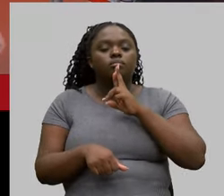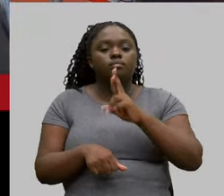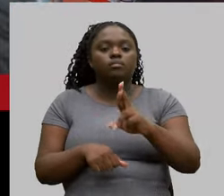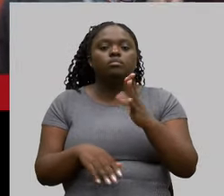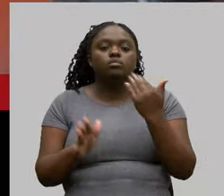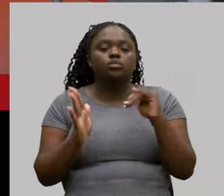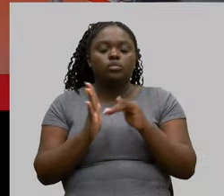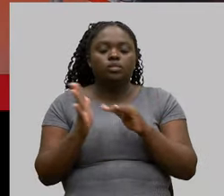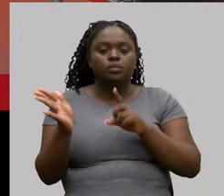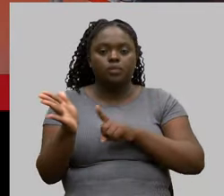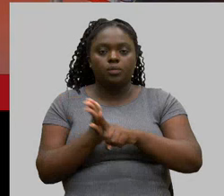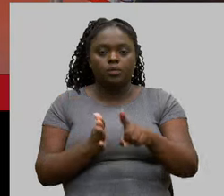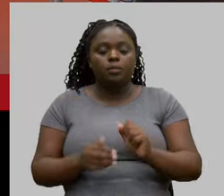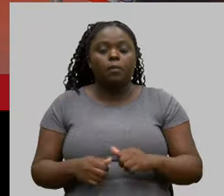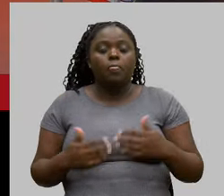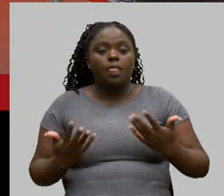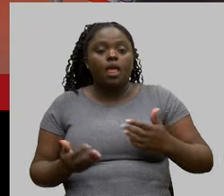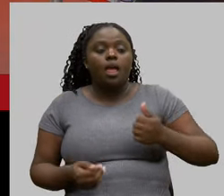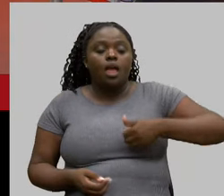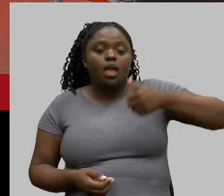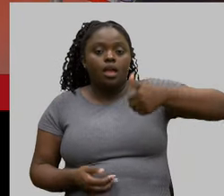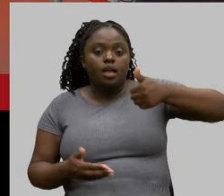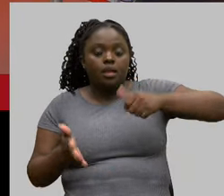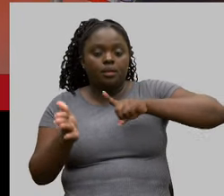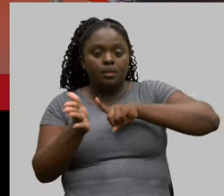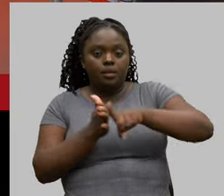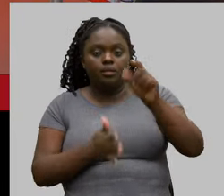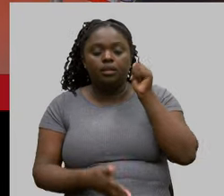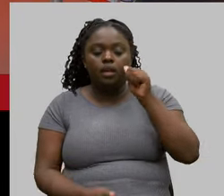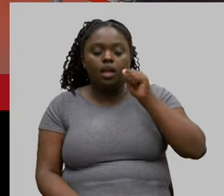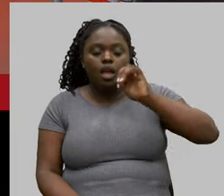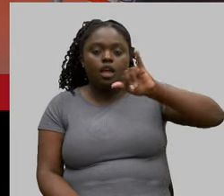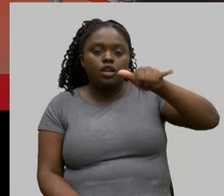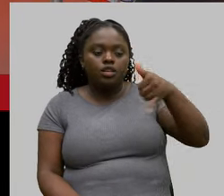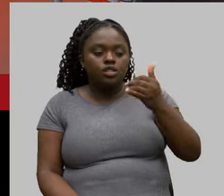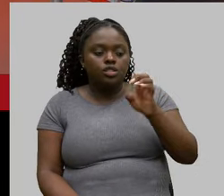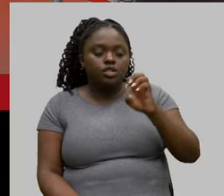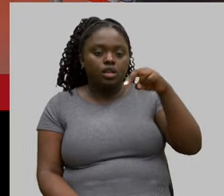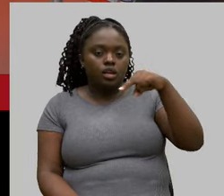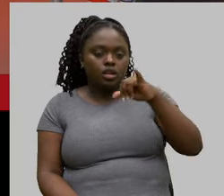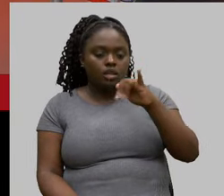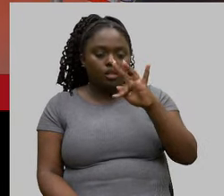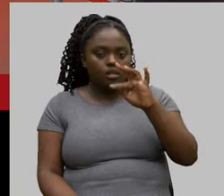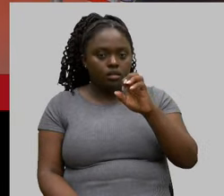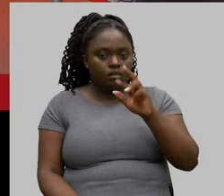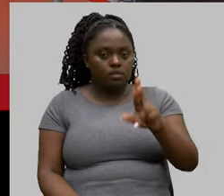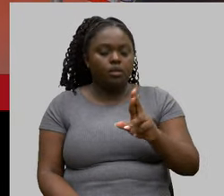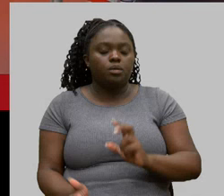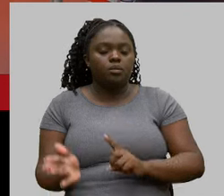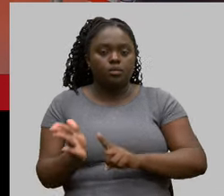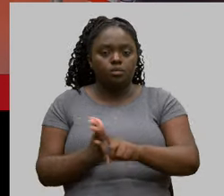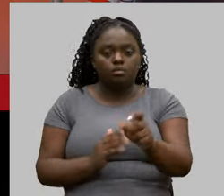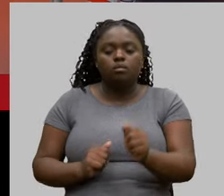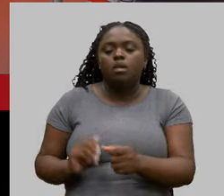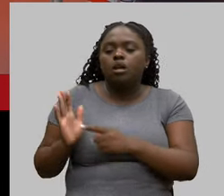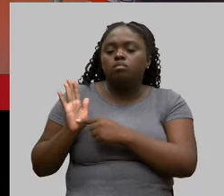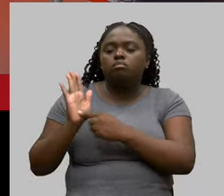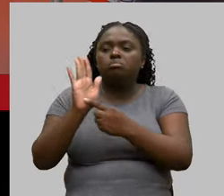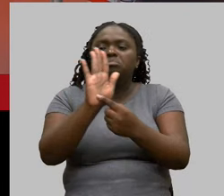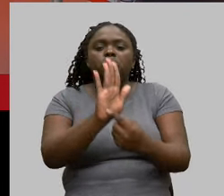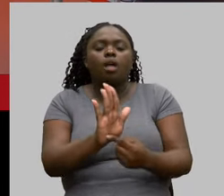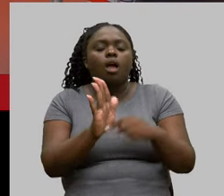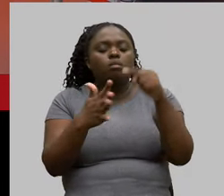portanto a pergunta encaminhada pela jennif Menezes diz o seguinte foram apresentadas as